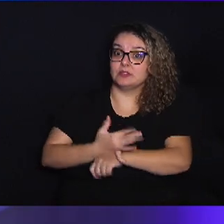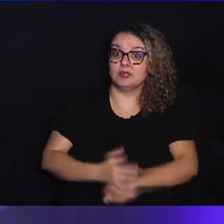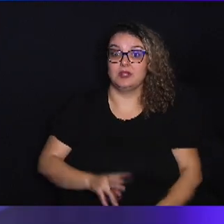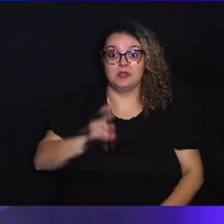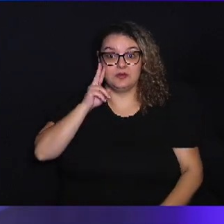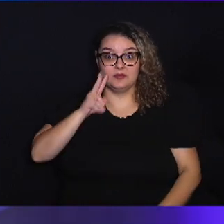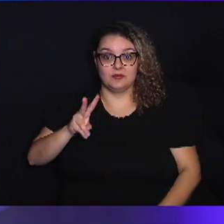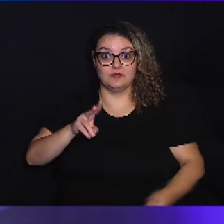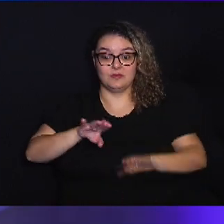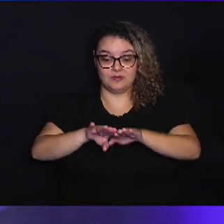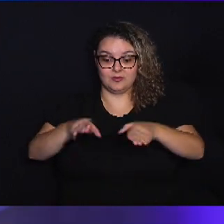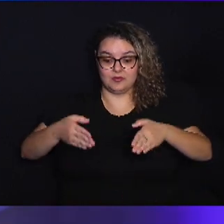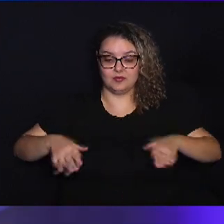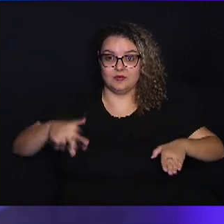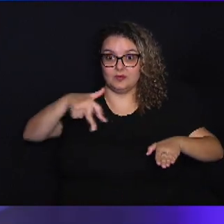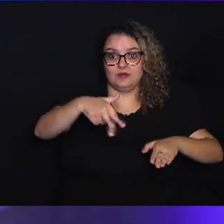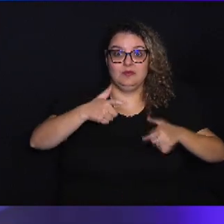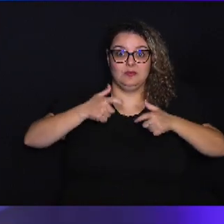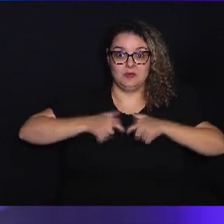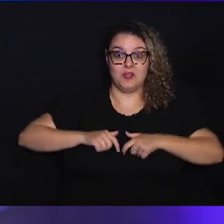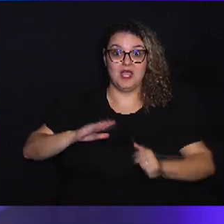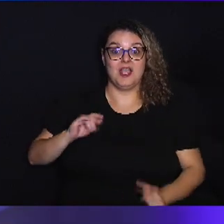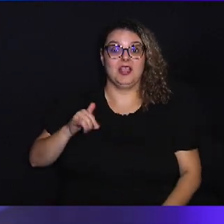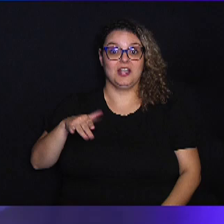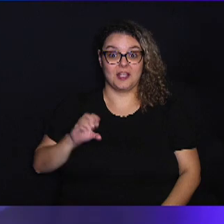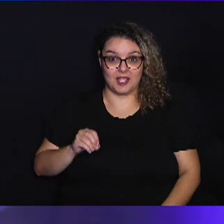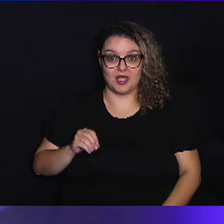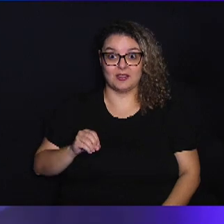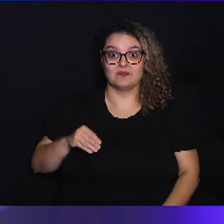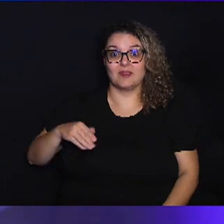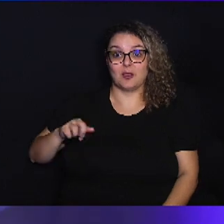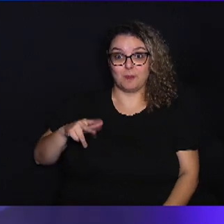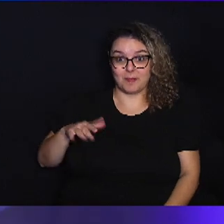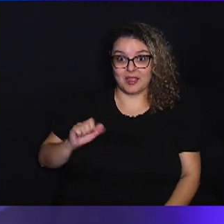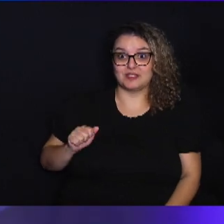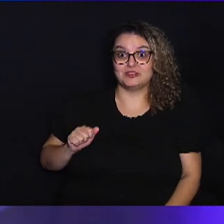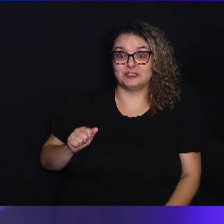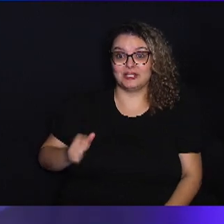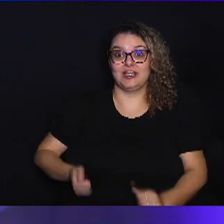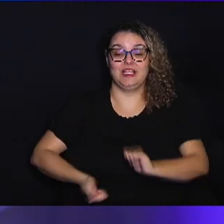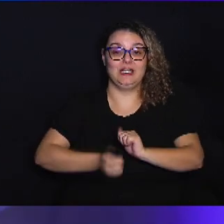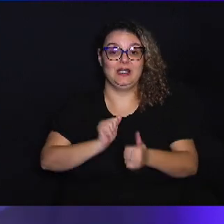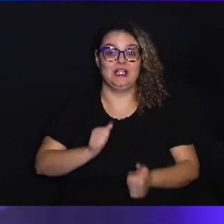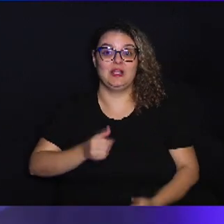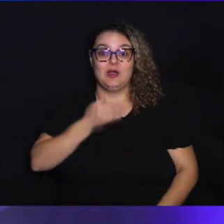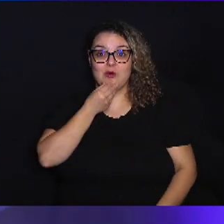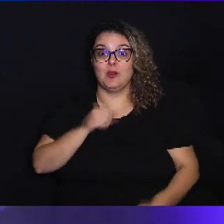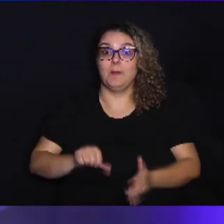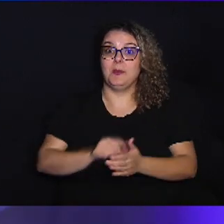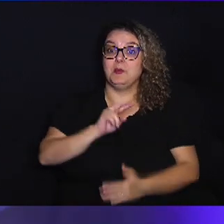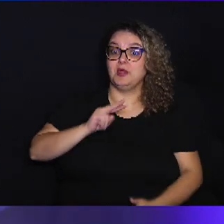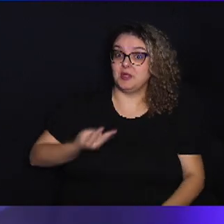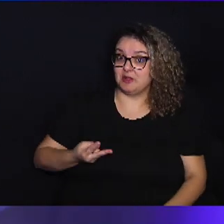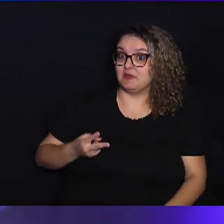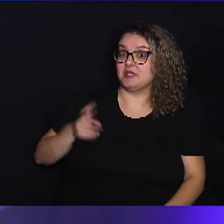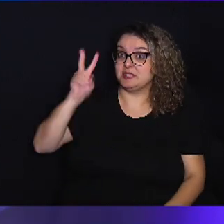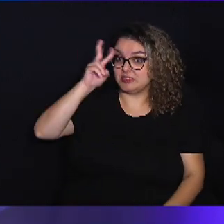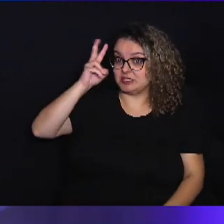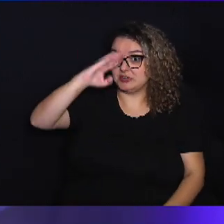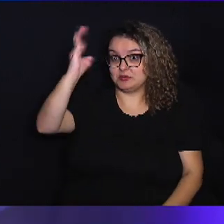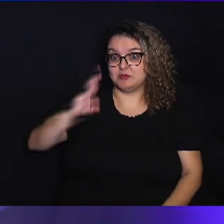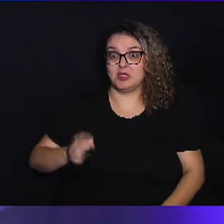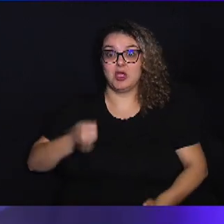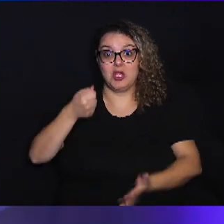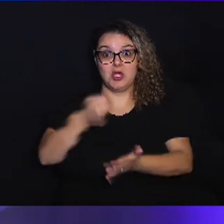medalha do Caio Bonfim na marcha atlética masculina. Primeira vez na história que o Brasil garante